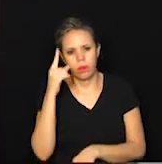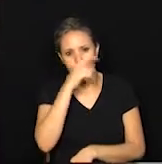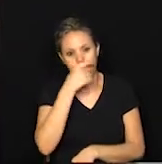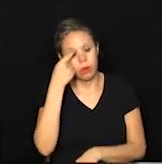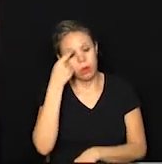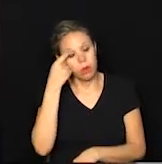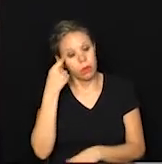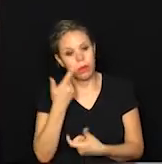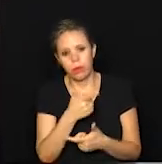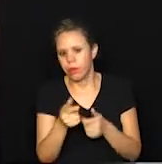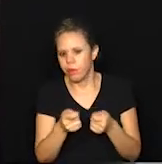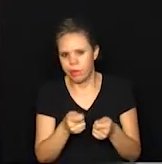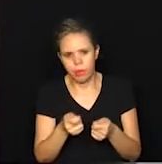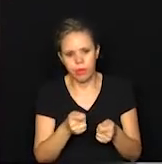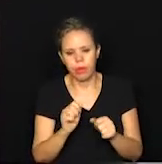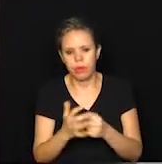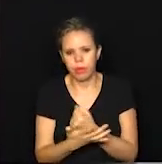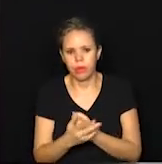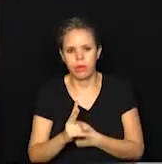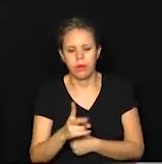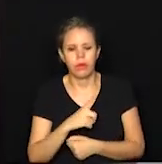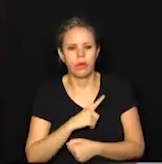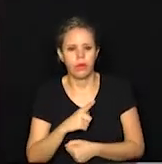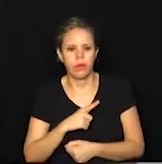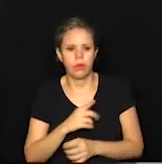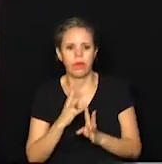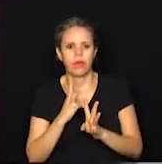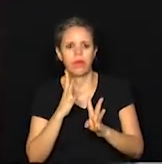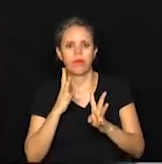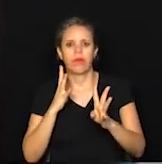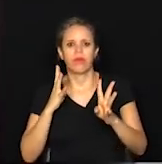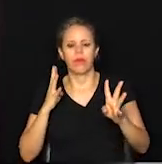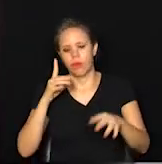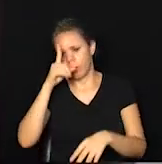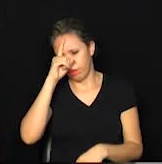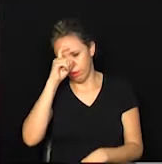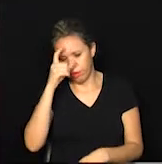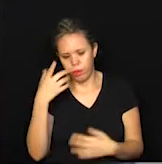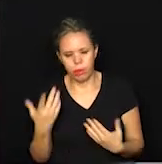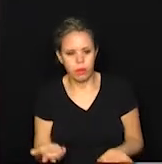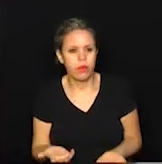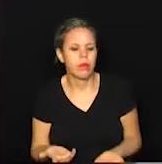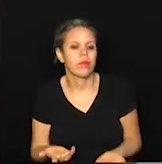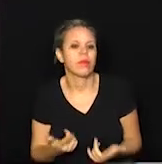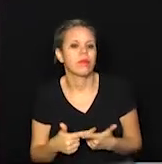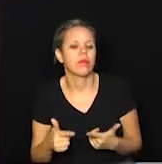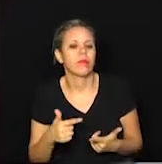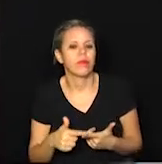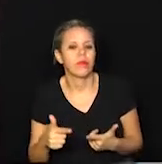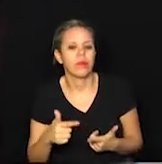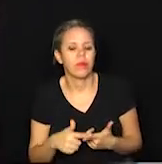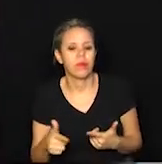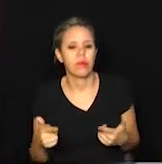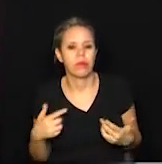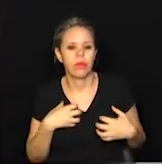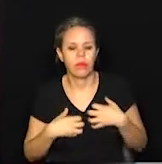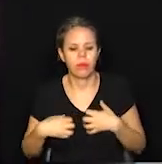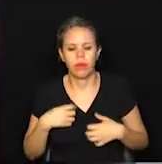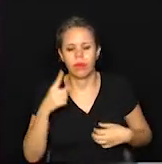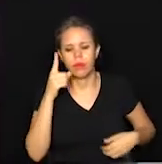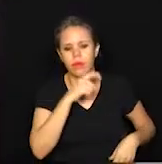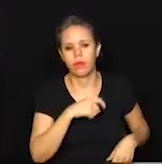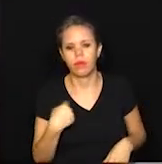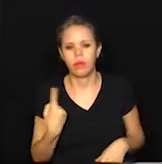da pandemia, continuamos tendo filas nos hospitais, é uma situação muito dramática, né,